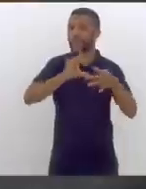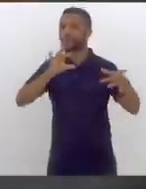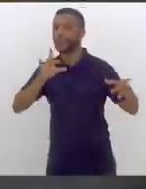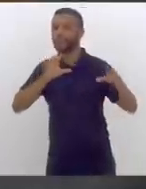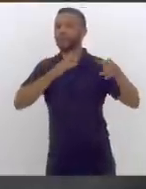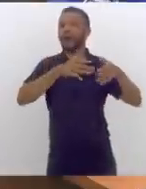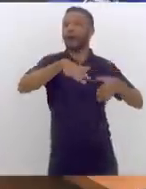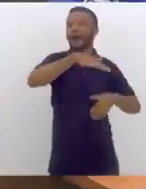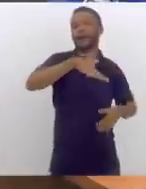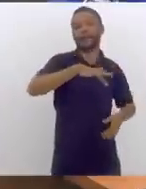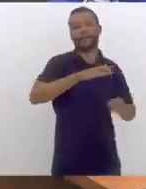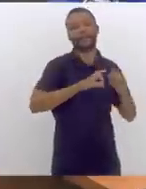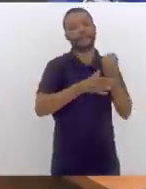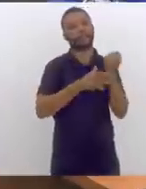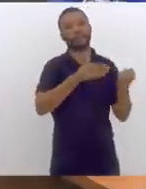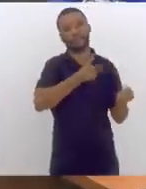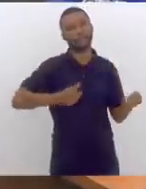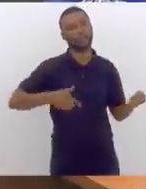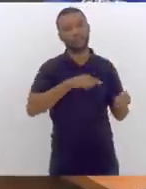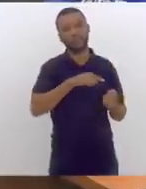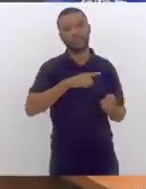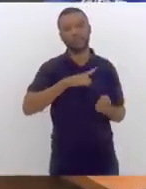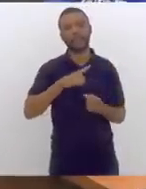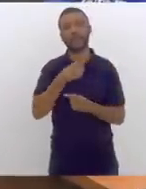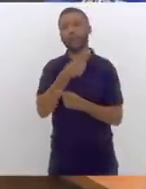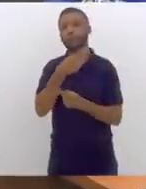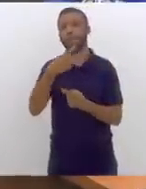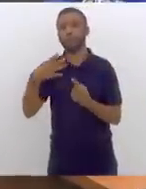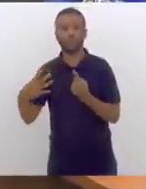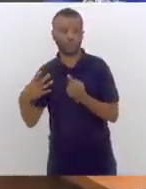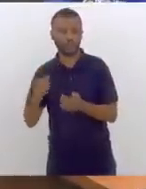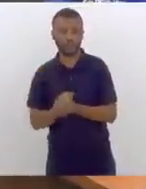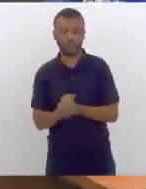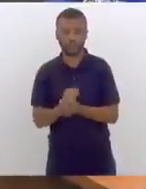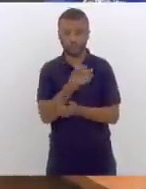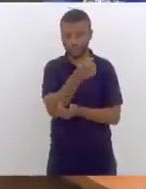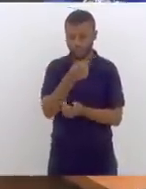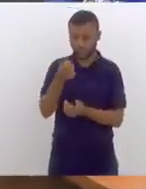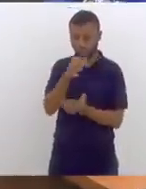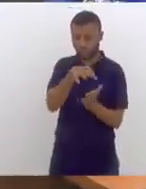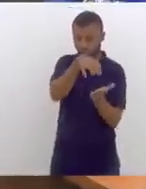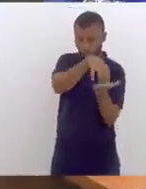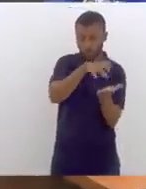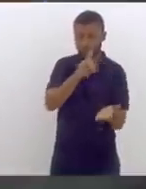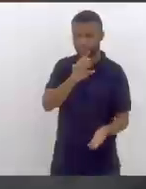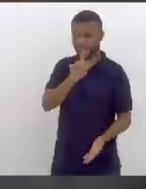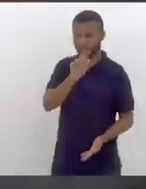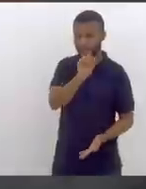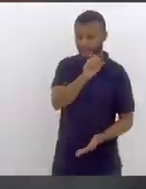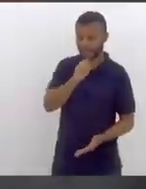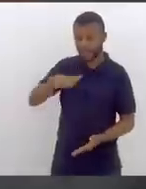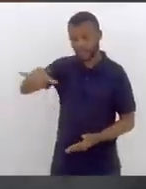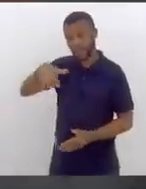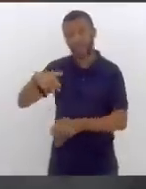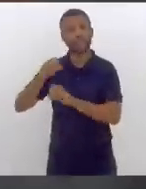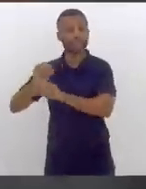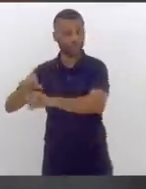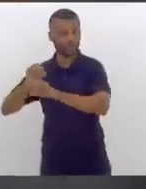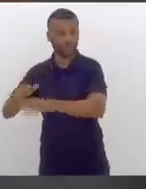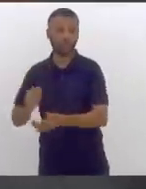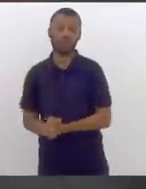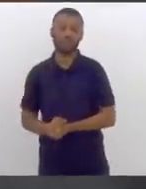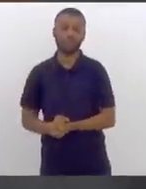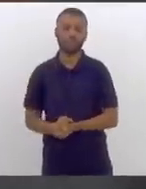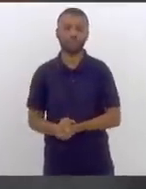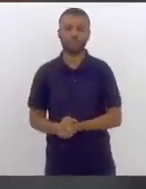Pública tinha escalam por 3 hoje o degraus faz parte da educação a guarda municipal tem a escala 1 por